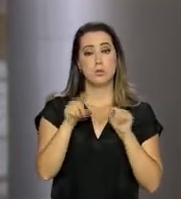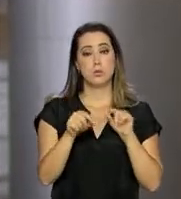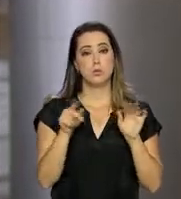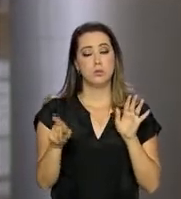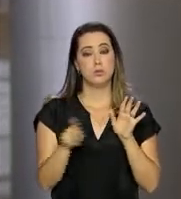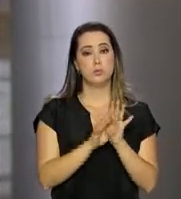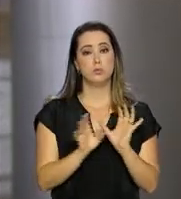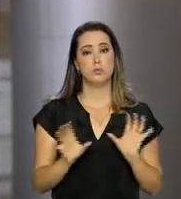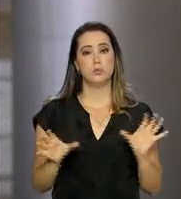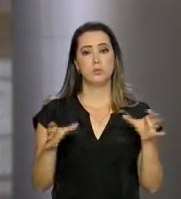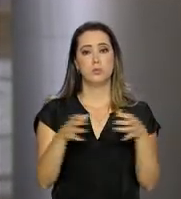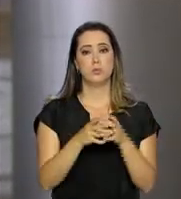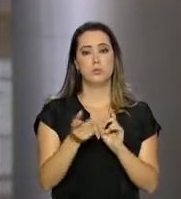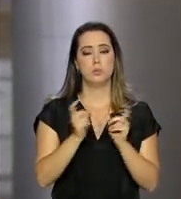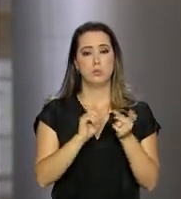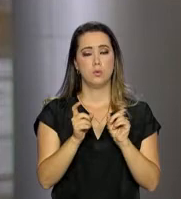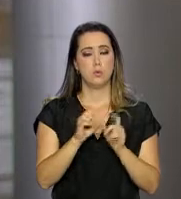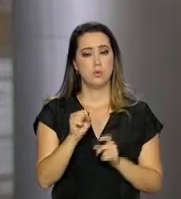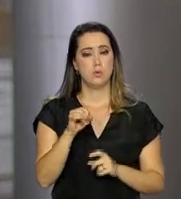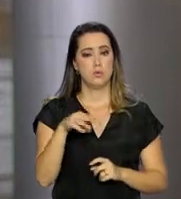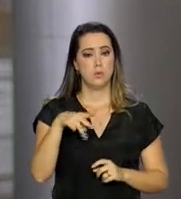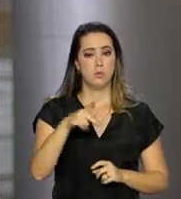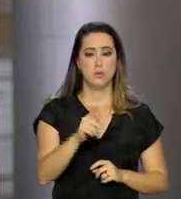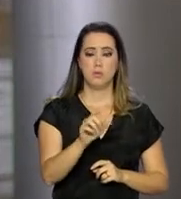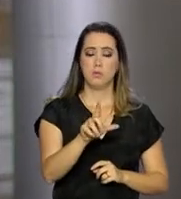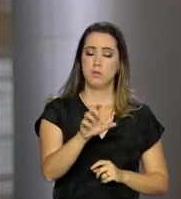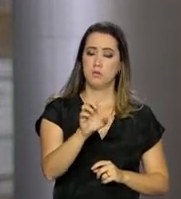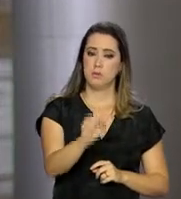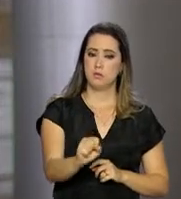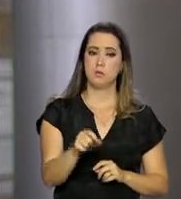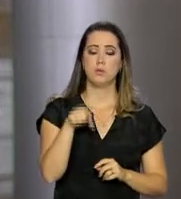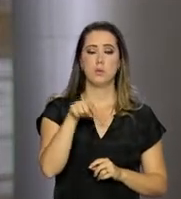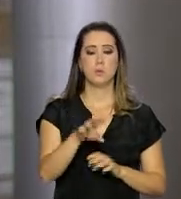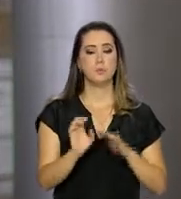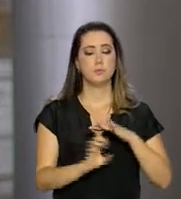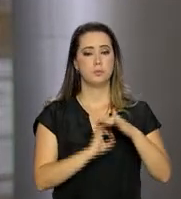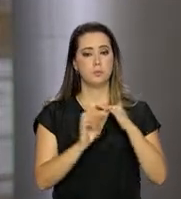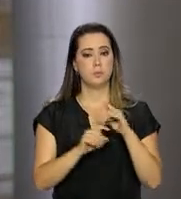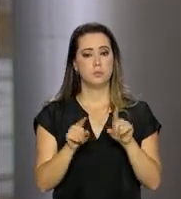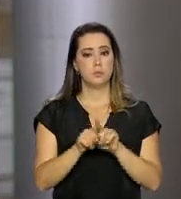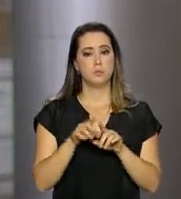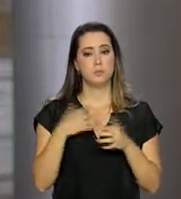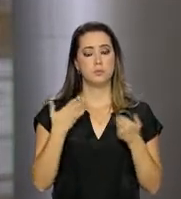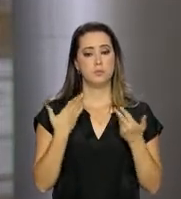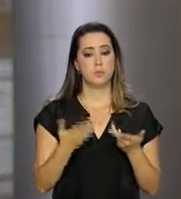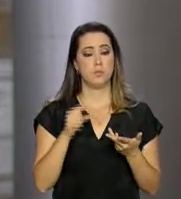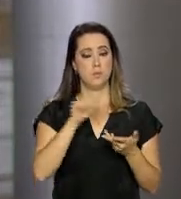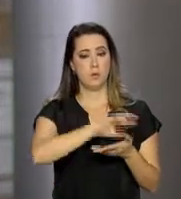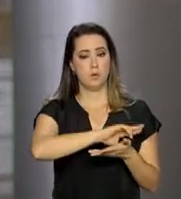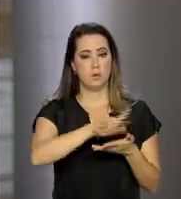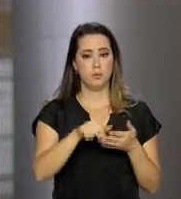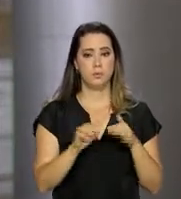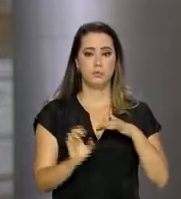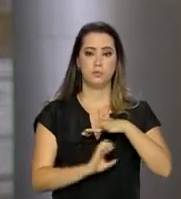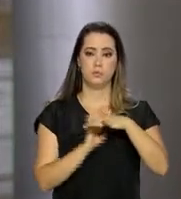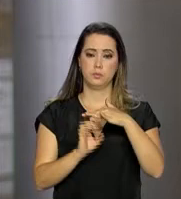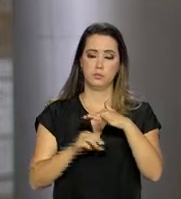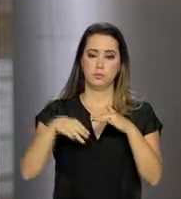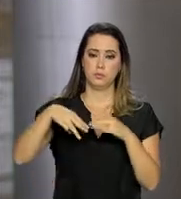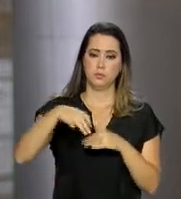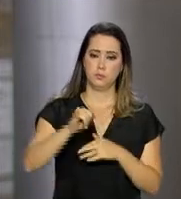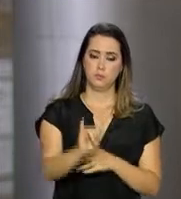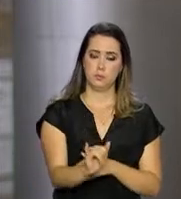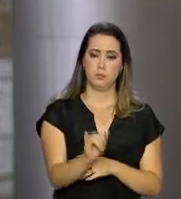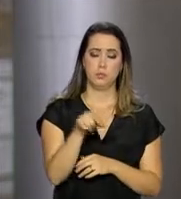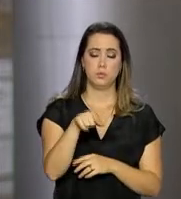pelo comitê gestor do simples nacional essas micro e pequenas empresas e microempreendedores individuais